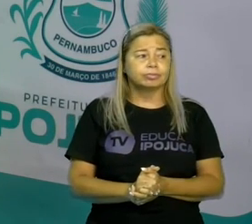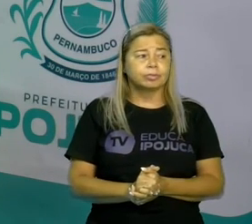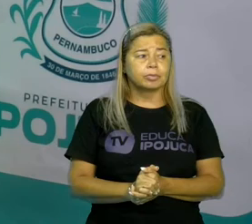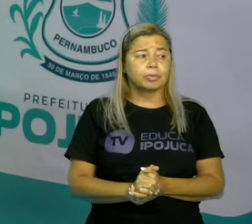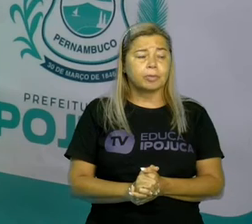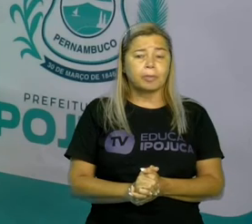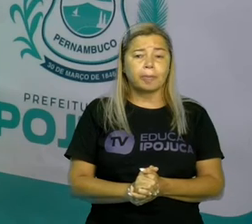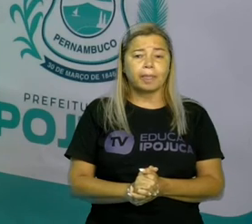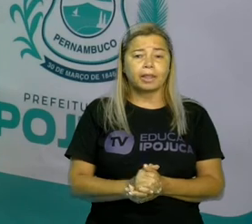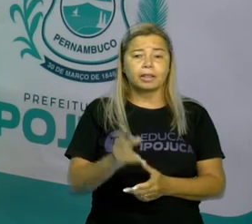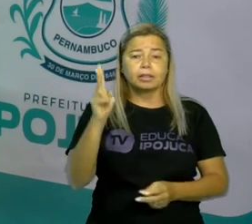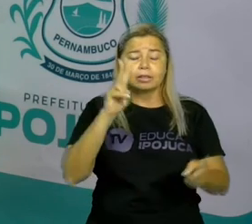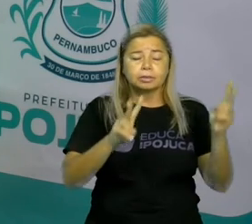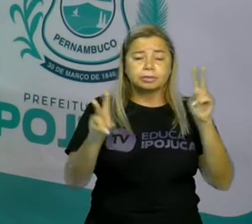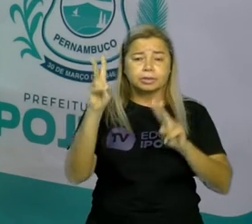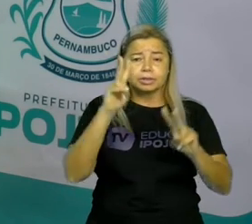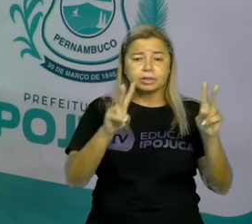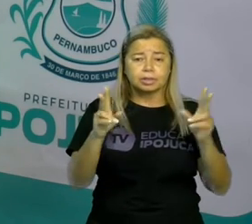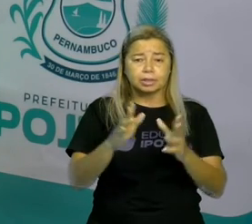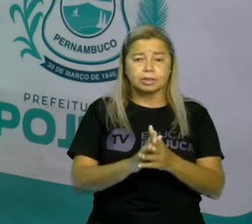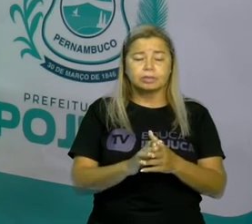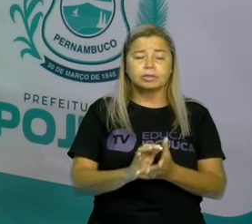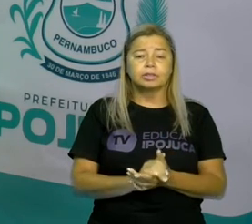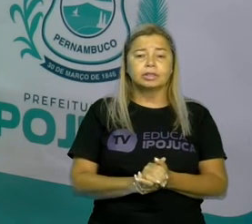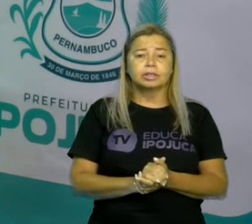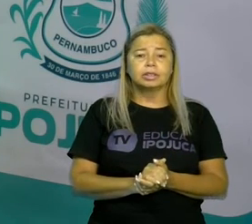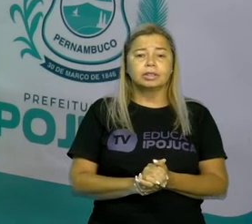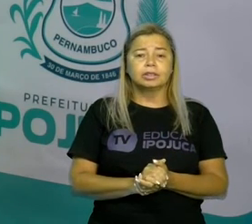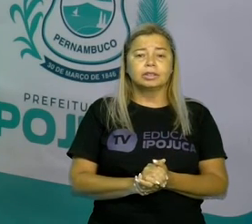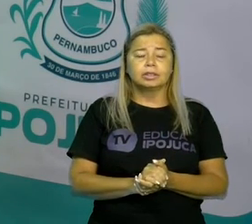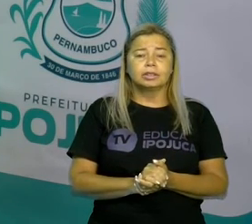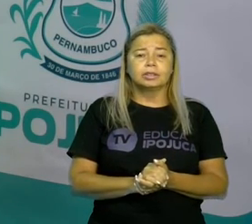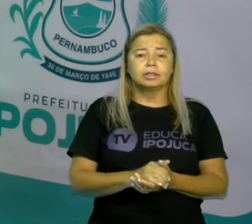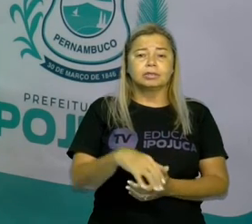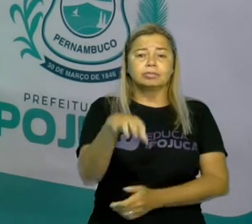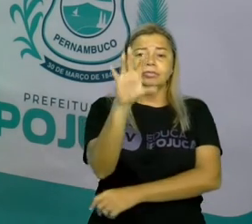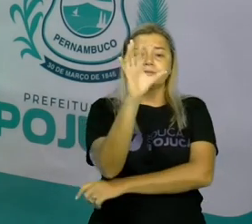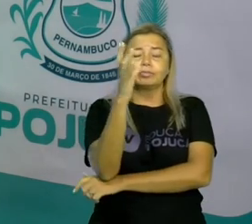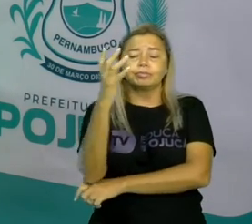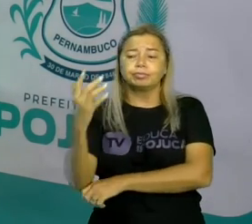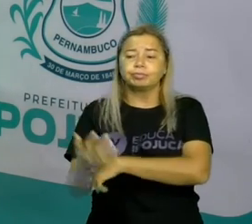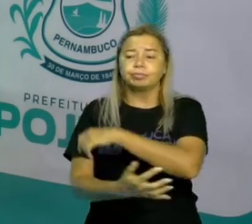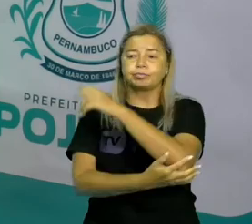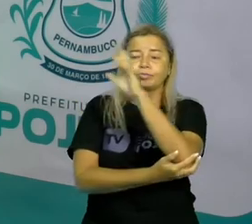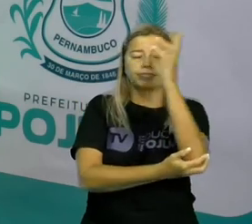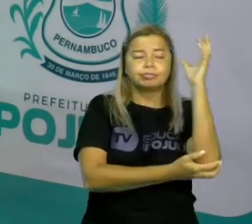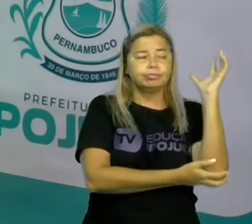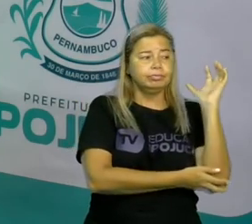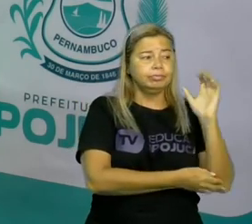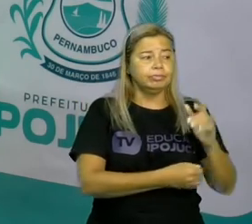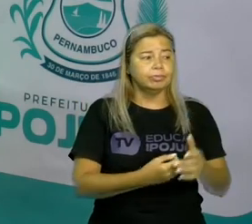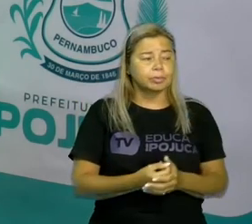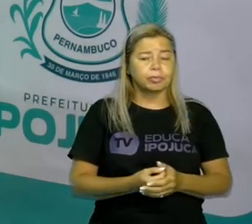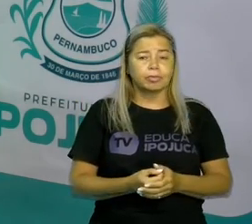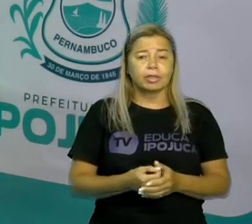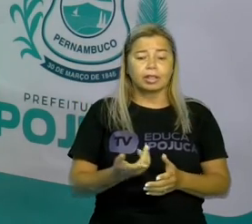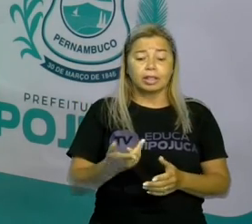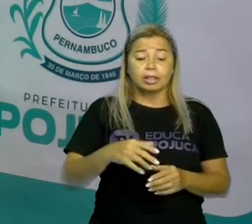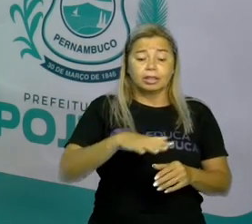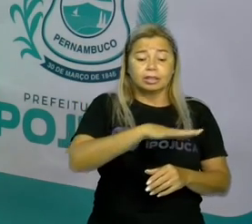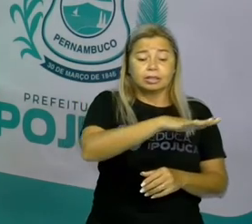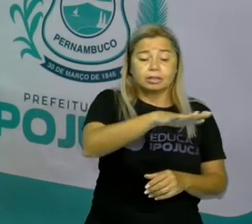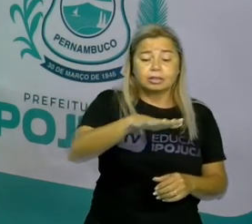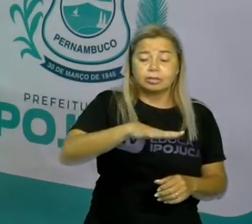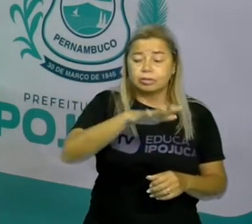Oi e aí o gente observa uma planta né e cada espaço está